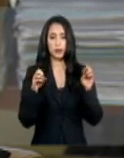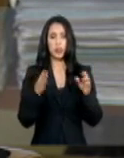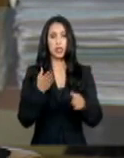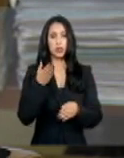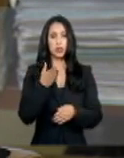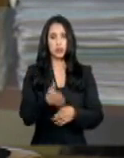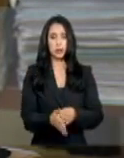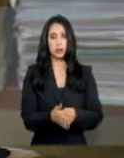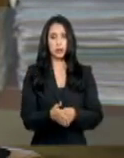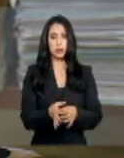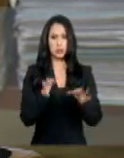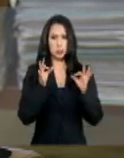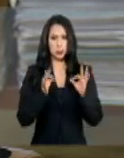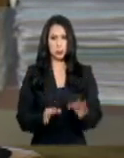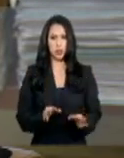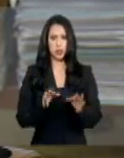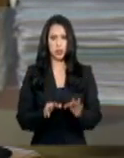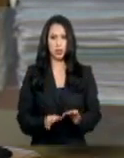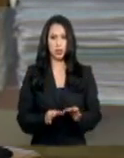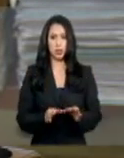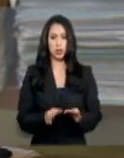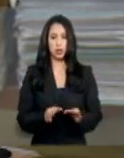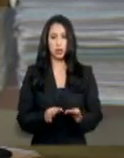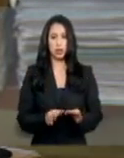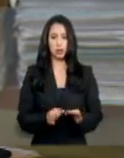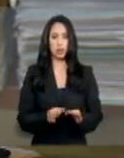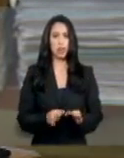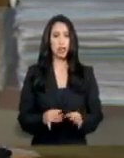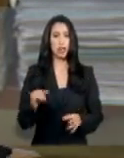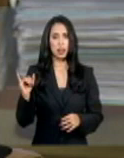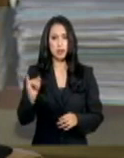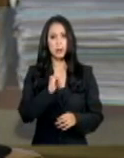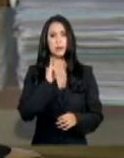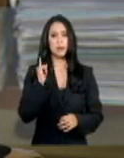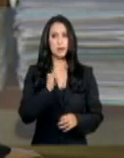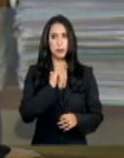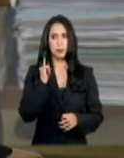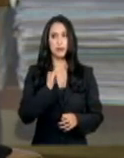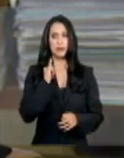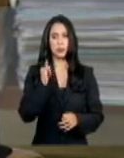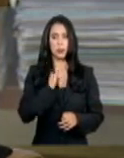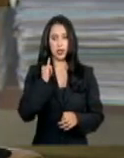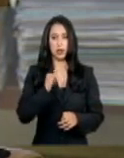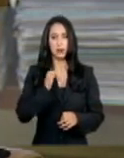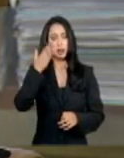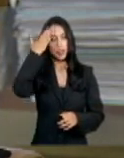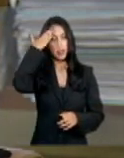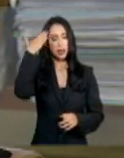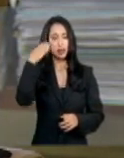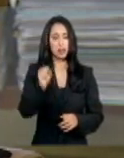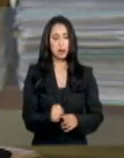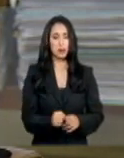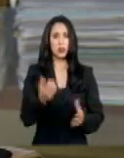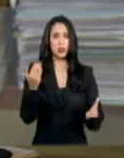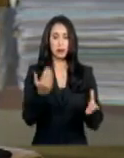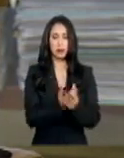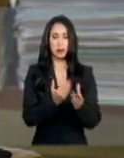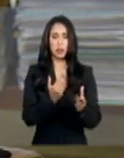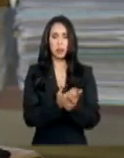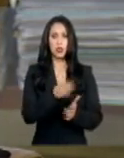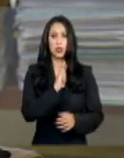isa da questão é imprescindível seja para se saber quais processos deverão ficar